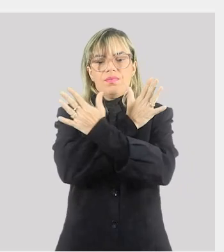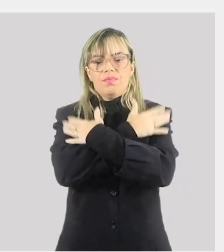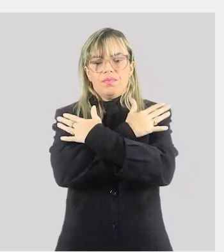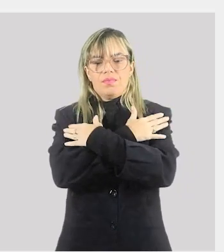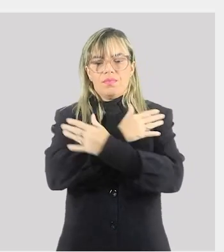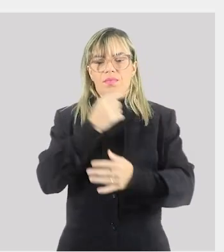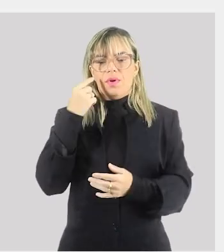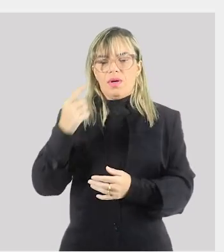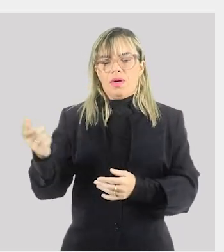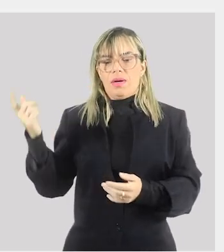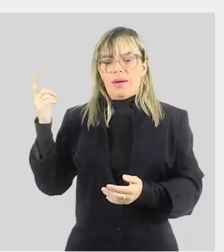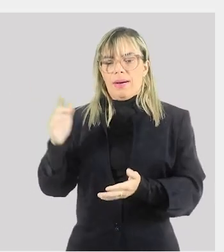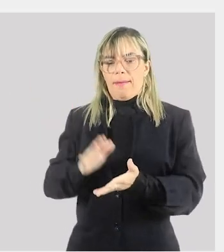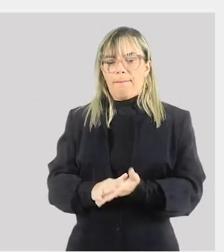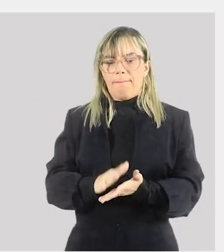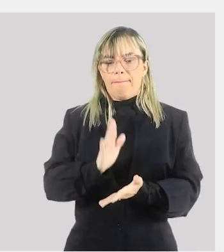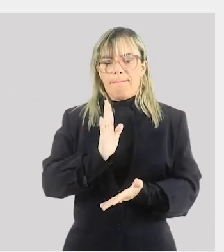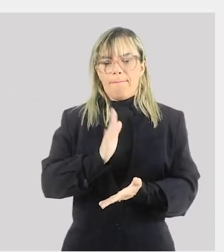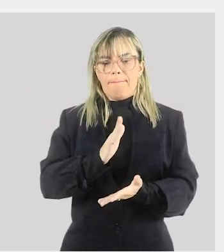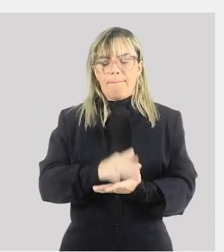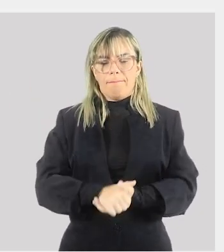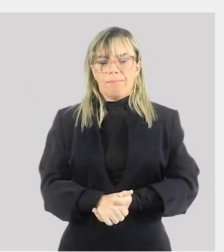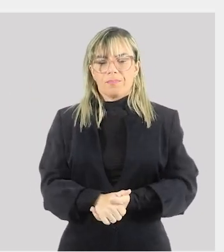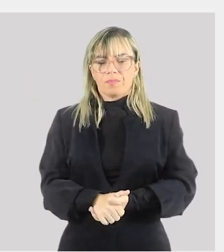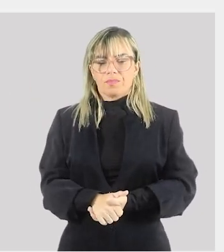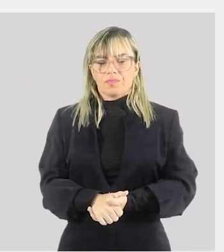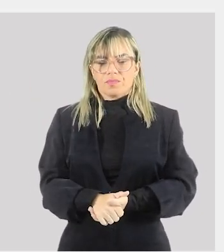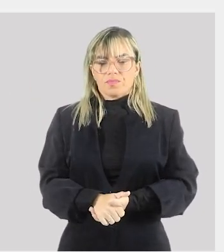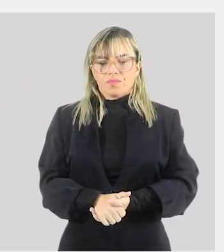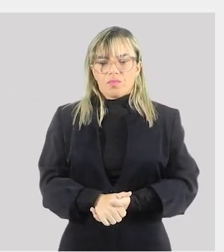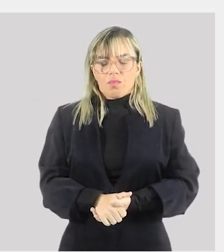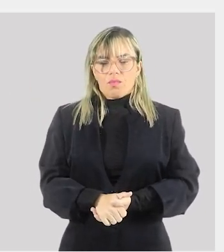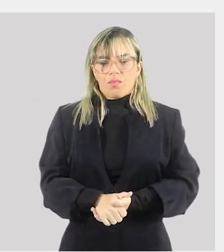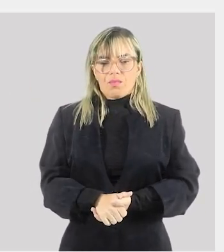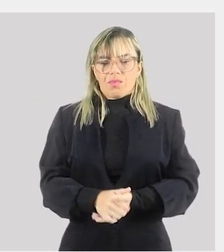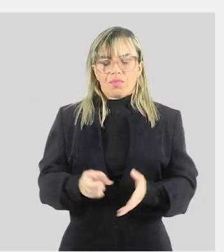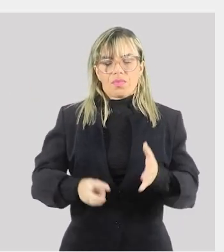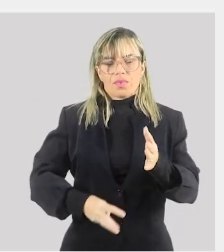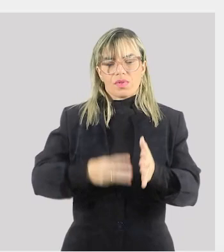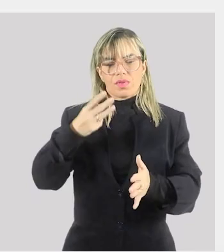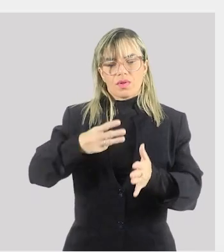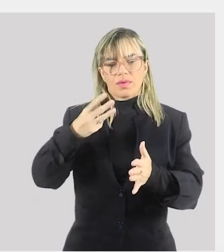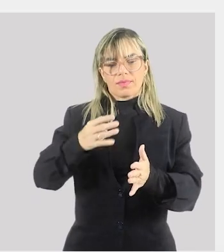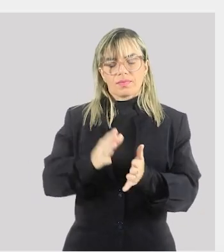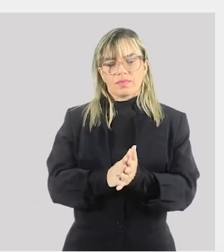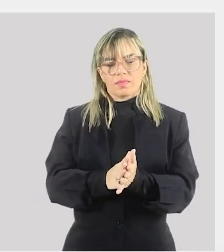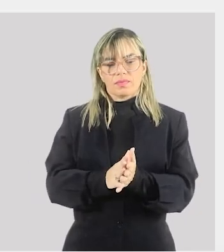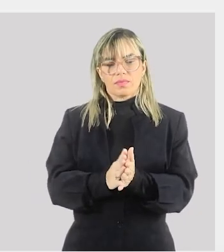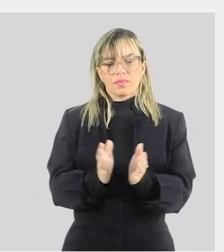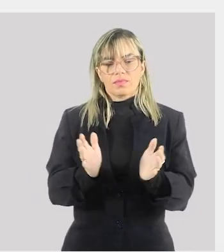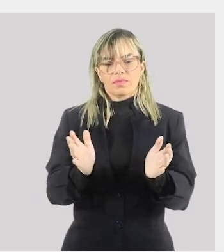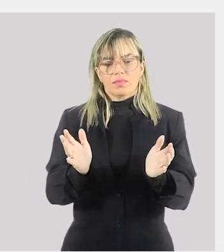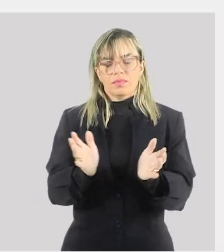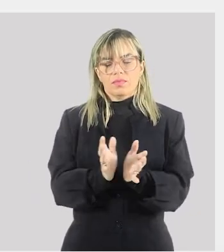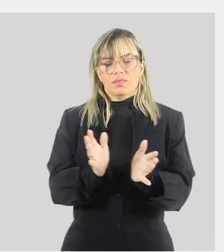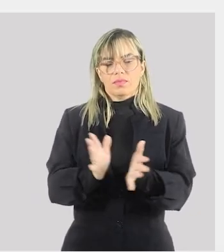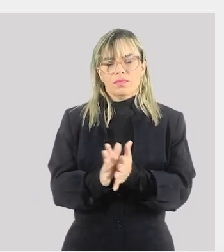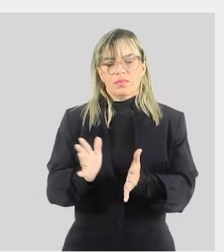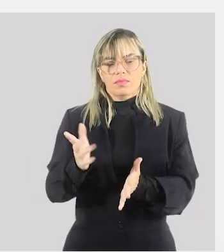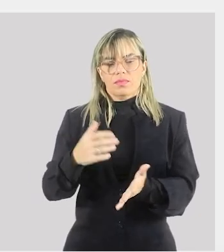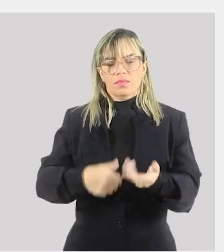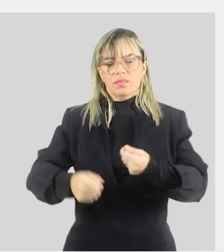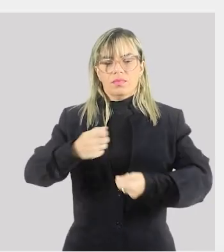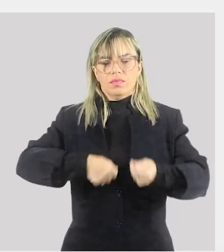que respondem por 50%, vejam só, senhores, o terceiro setor da economia, porque eu estou aqui me referindo